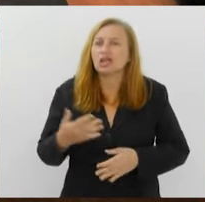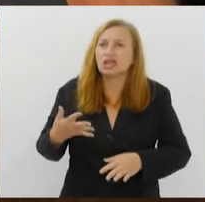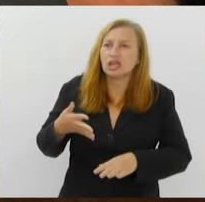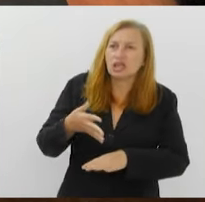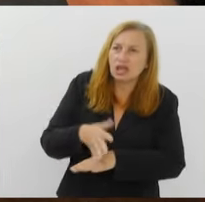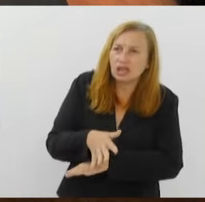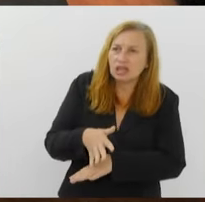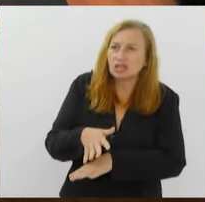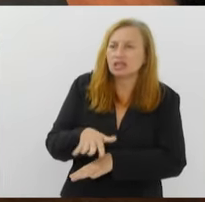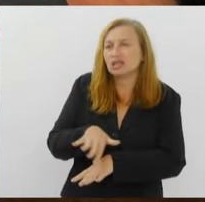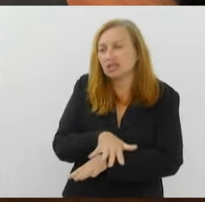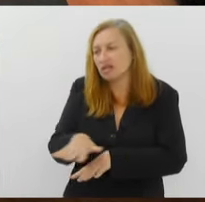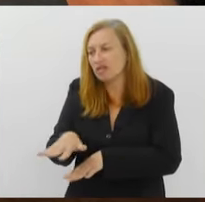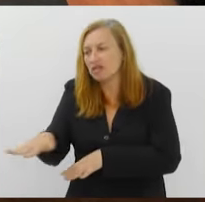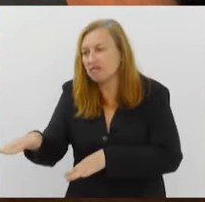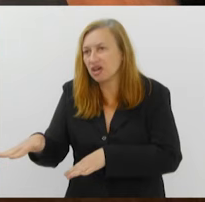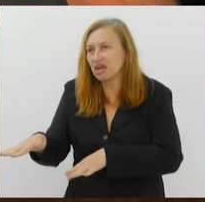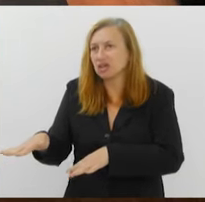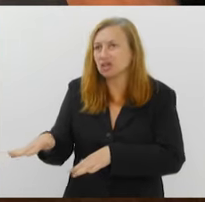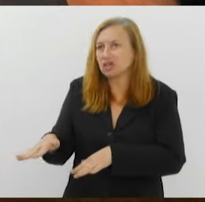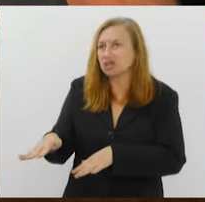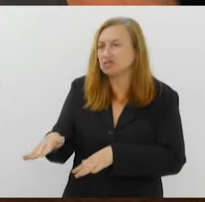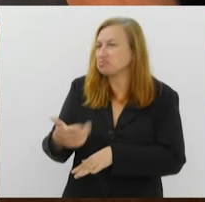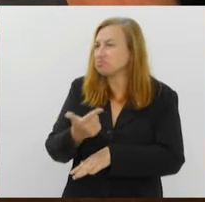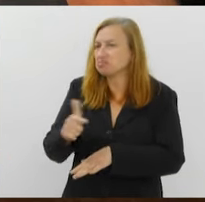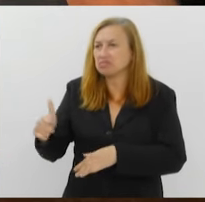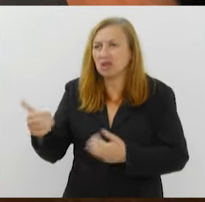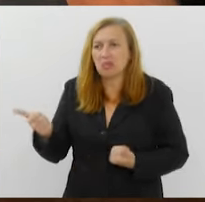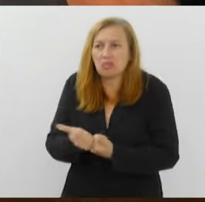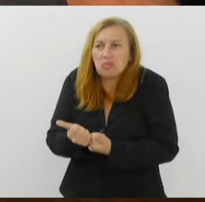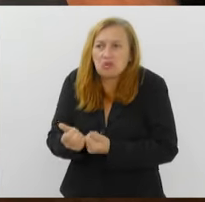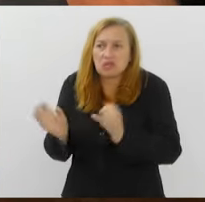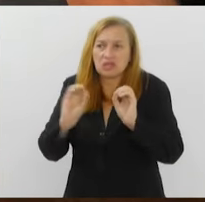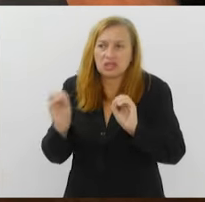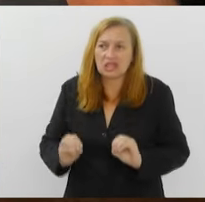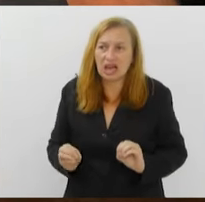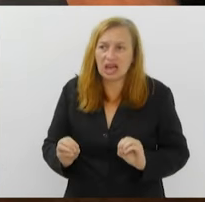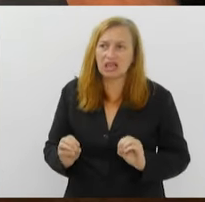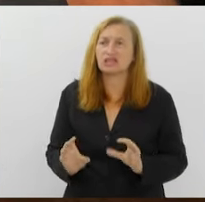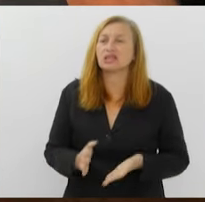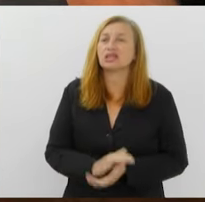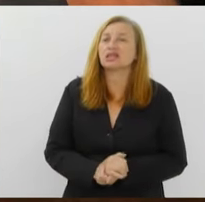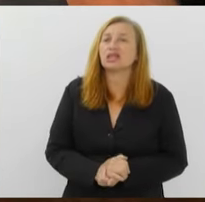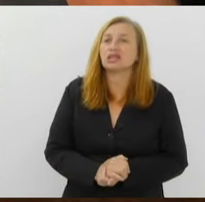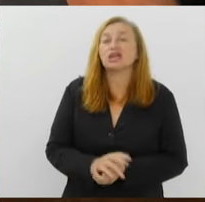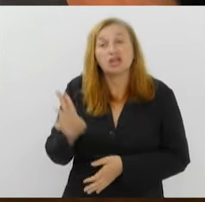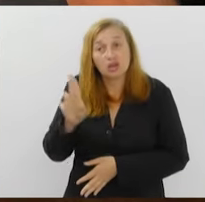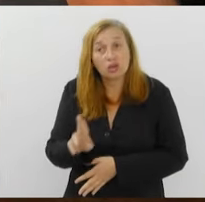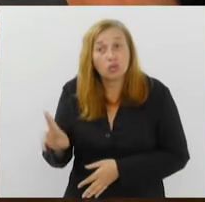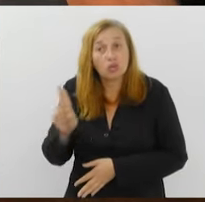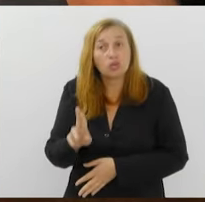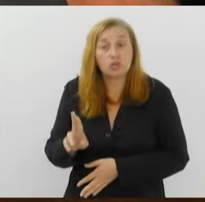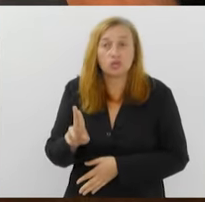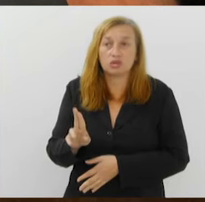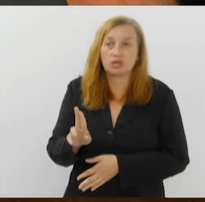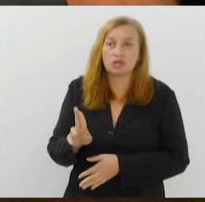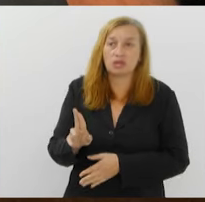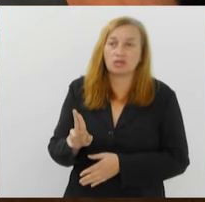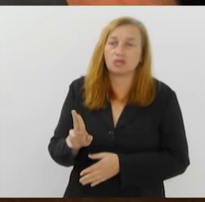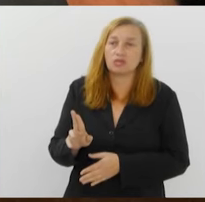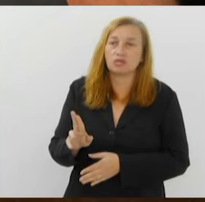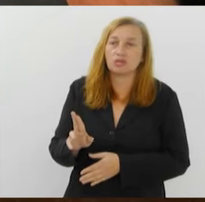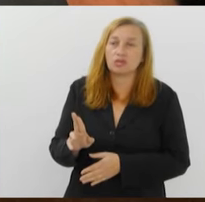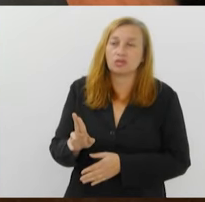pelo narcoterrorismo sem nenhum aparato, aqueles que utilizam do narcoterror, inclusive, como